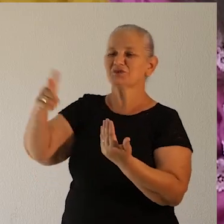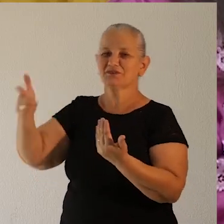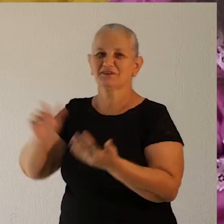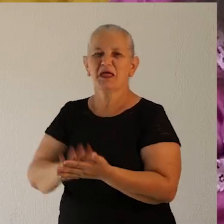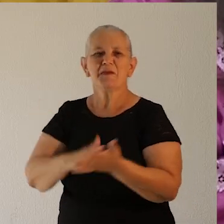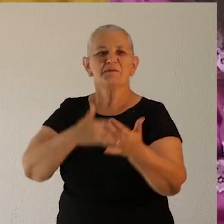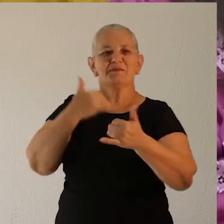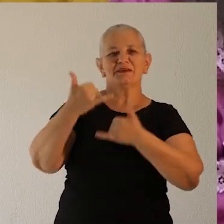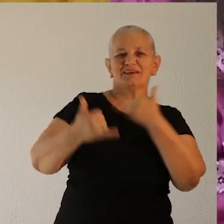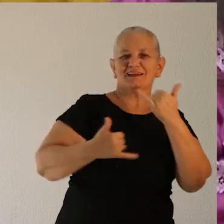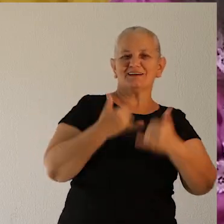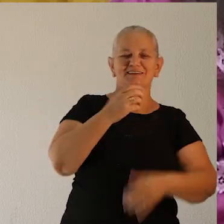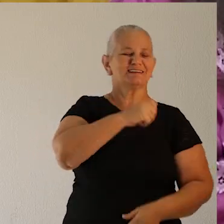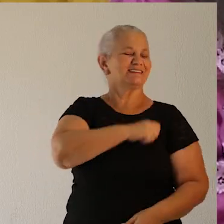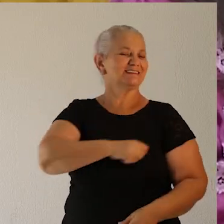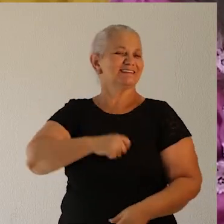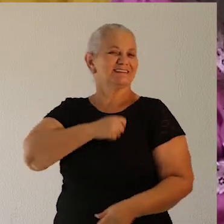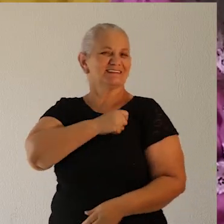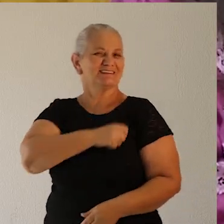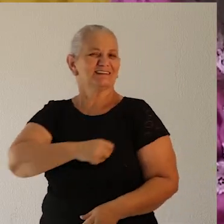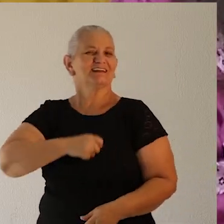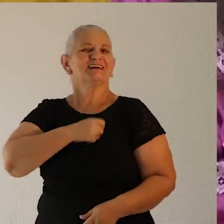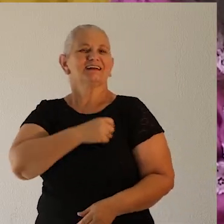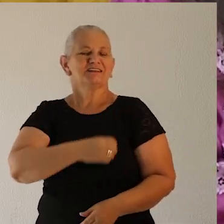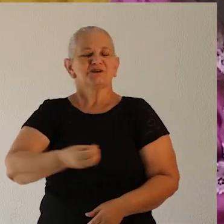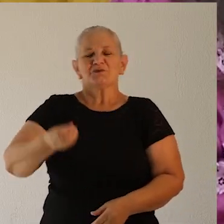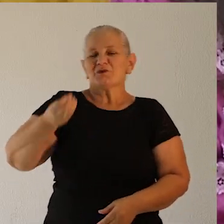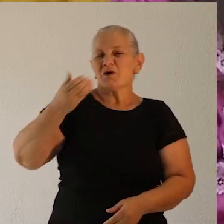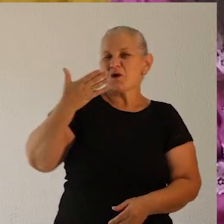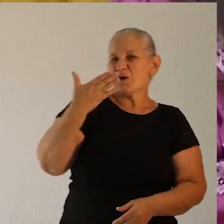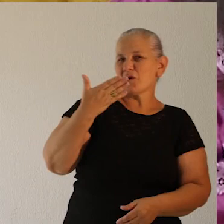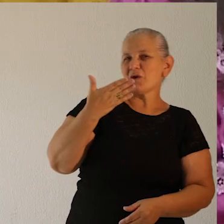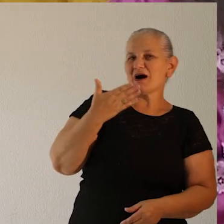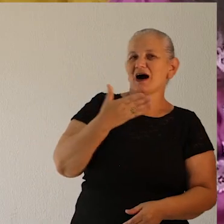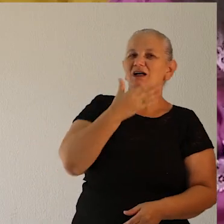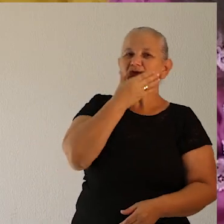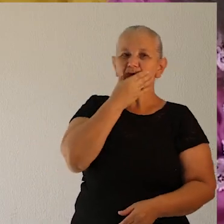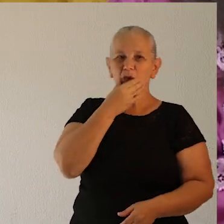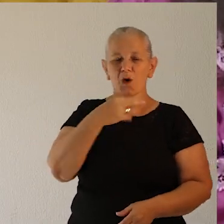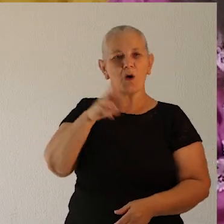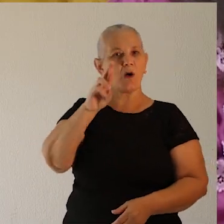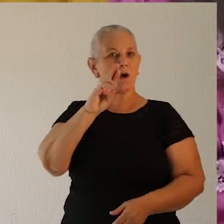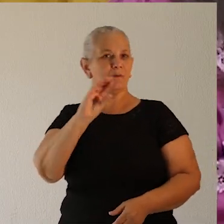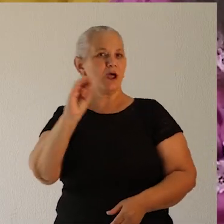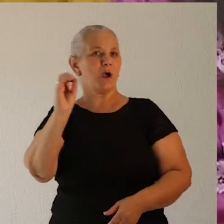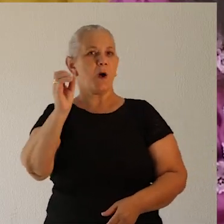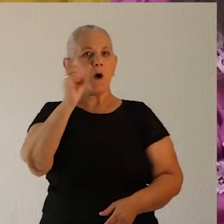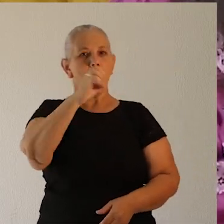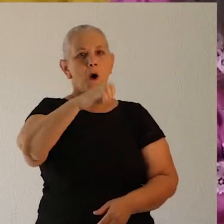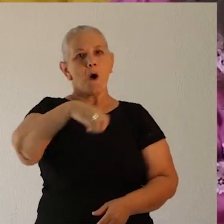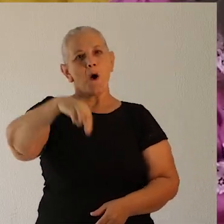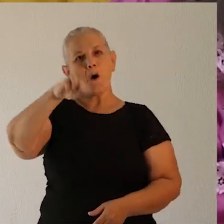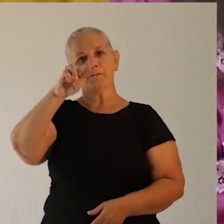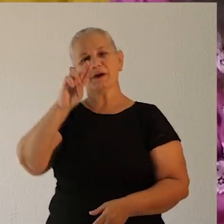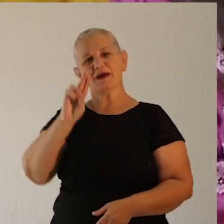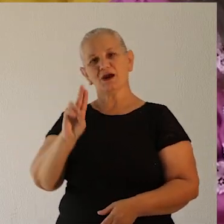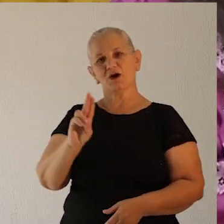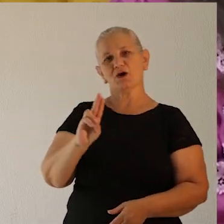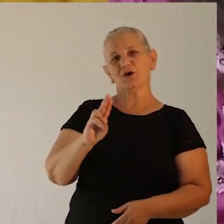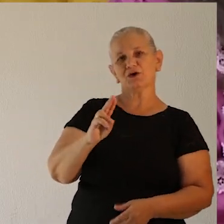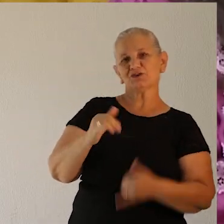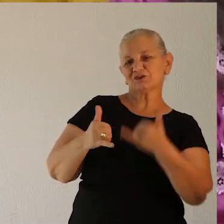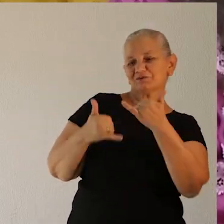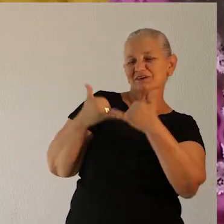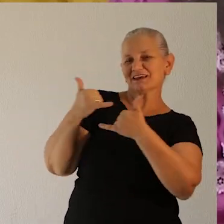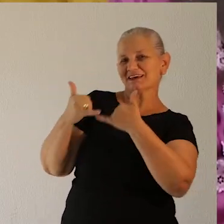que saudade boa do seu Romeu dos Bonecos. Ai, que saudade boa do seu Romeu